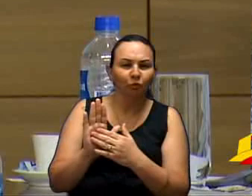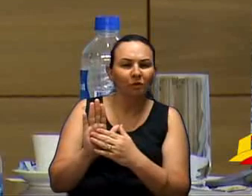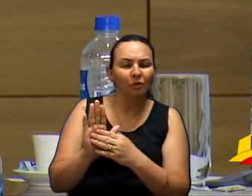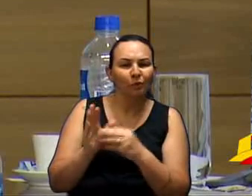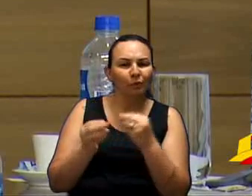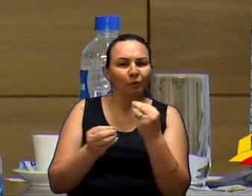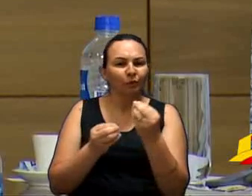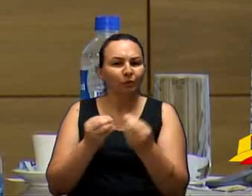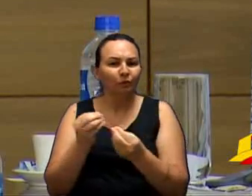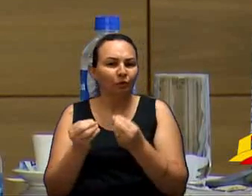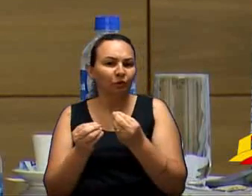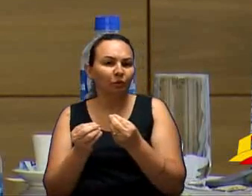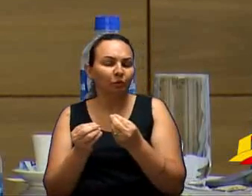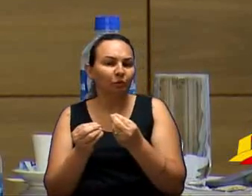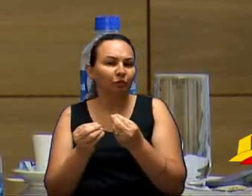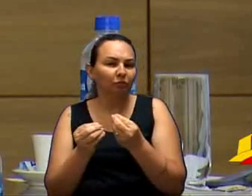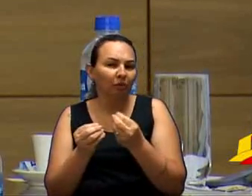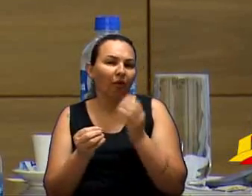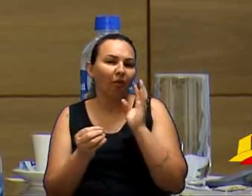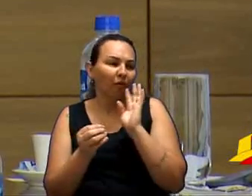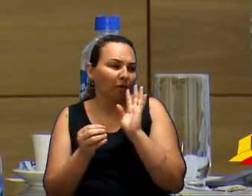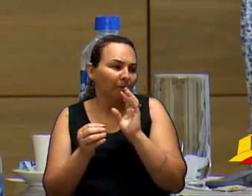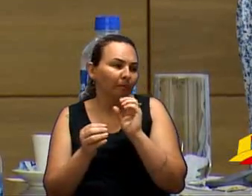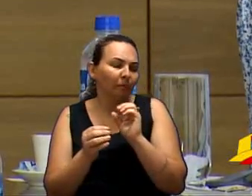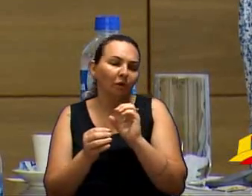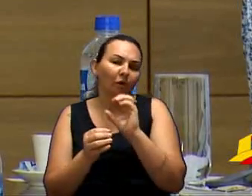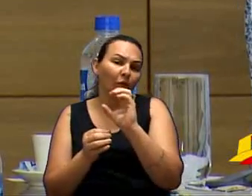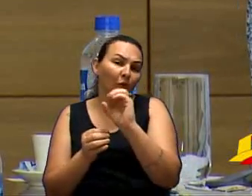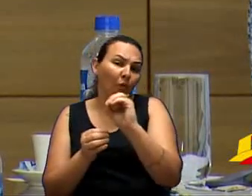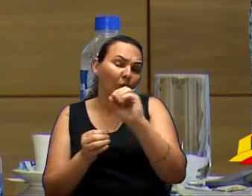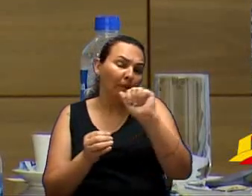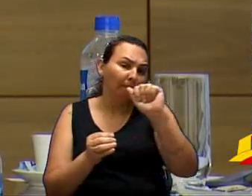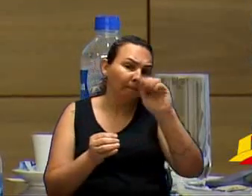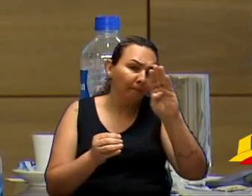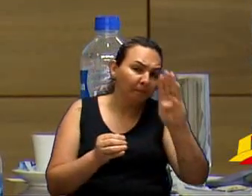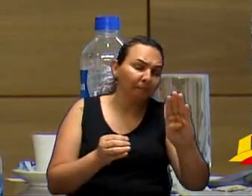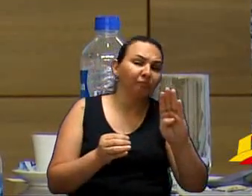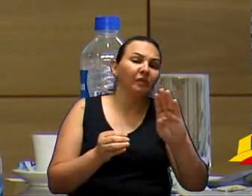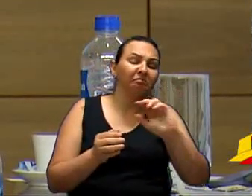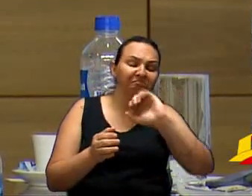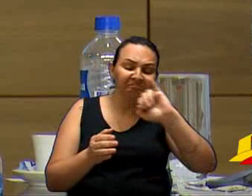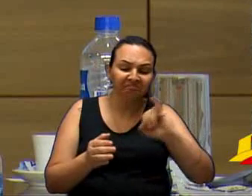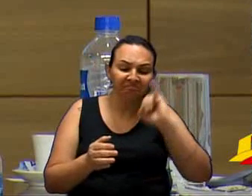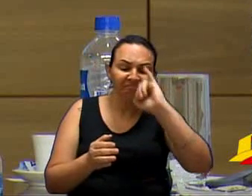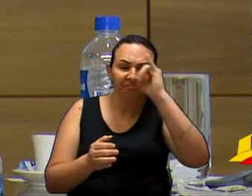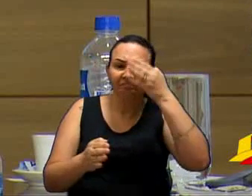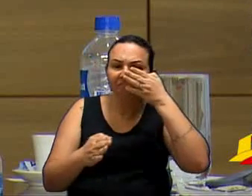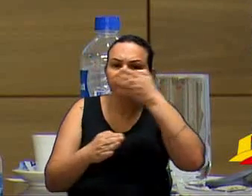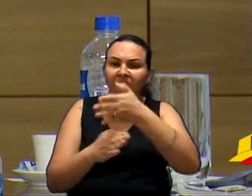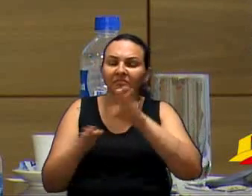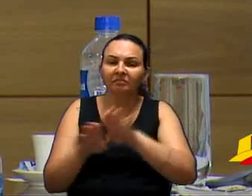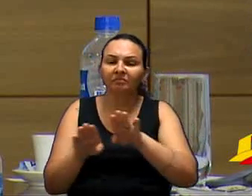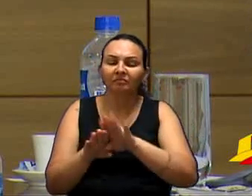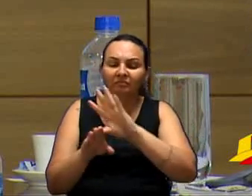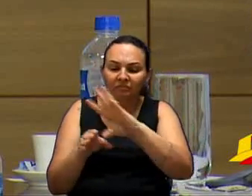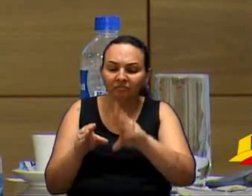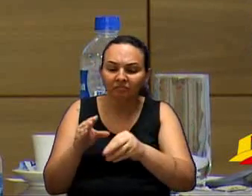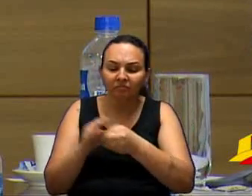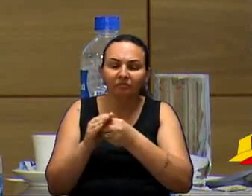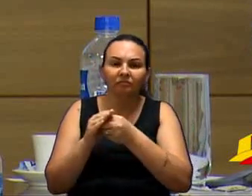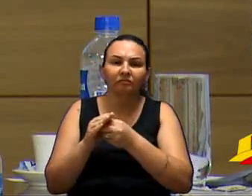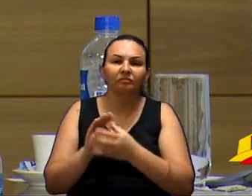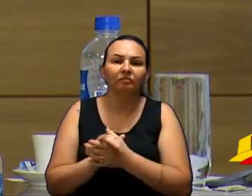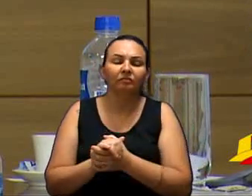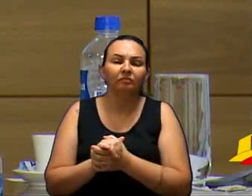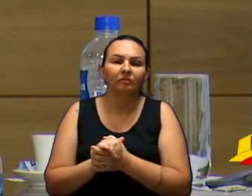proposta então e como instrumento legal a itaqui oab também que superem podendo participar conosco o doutor eduardo temas operação